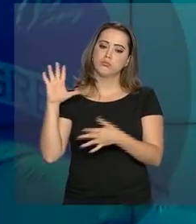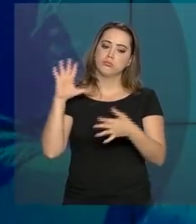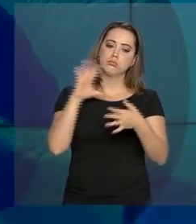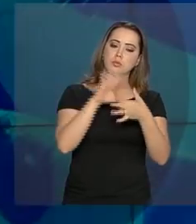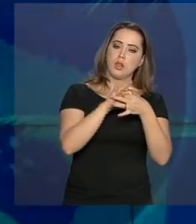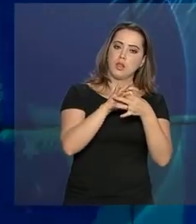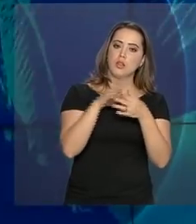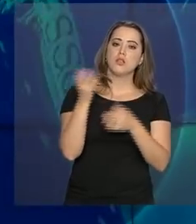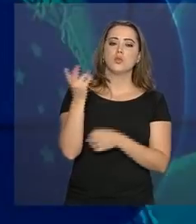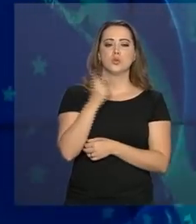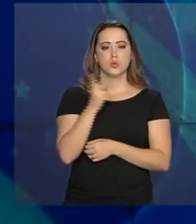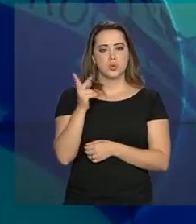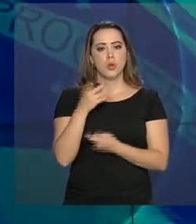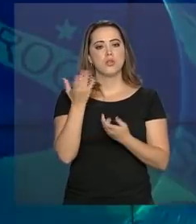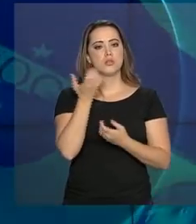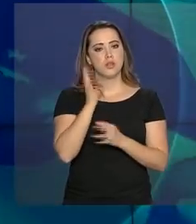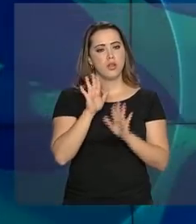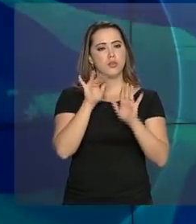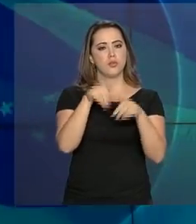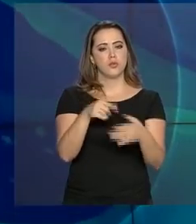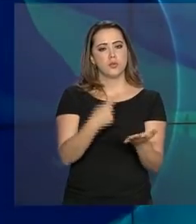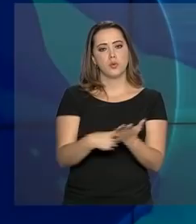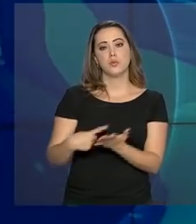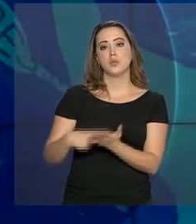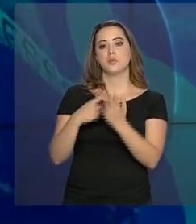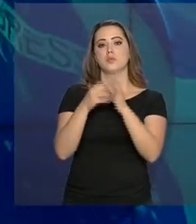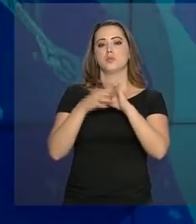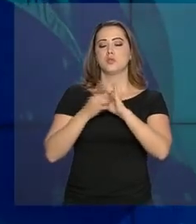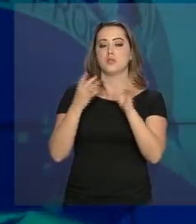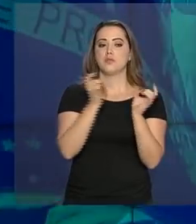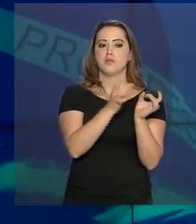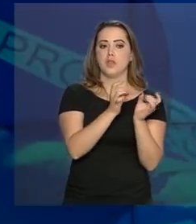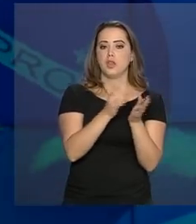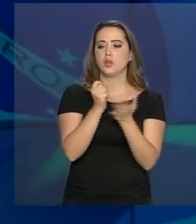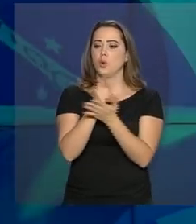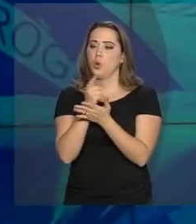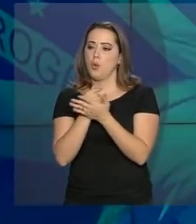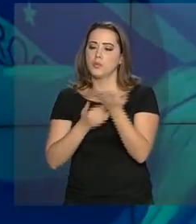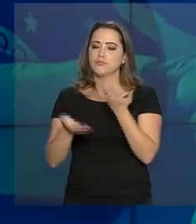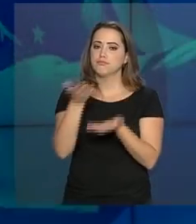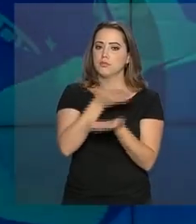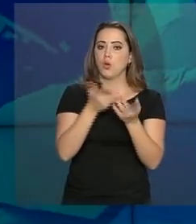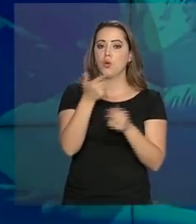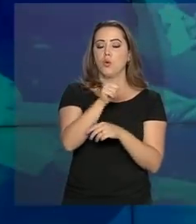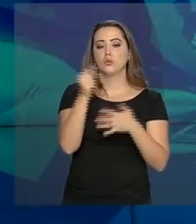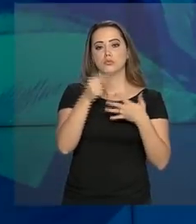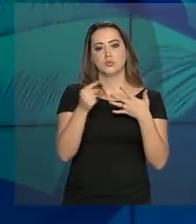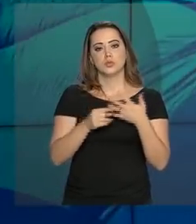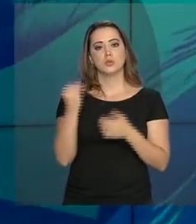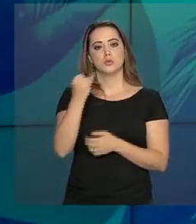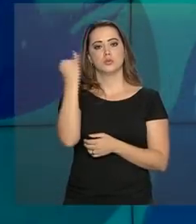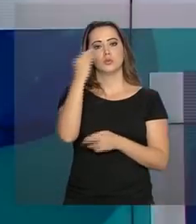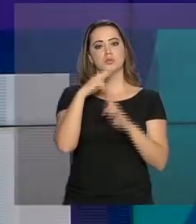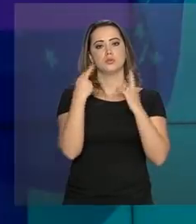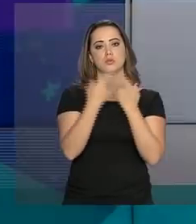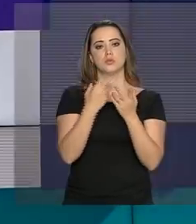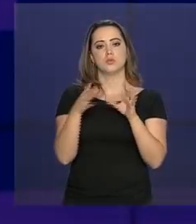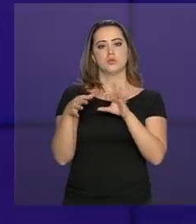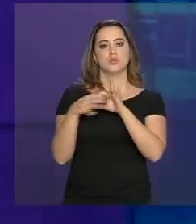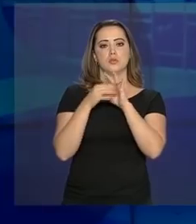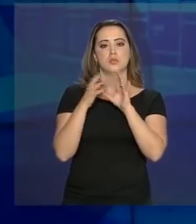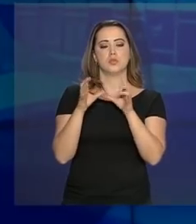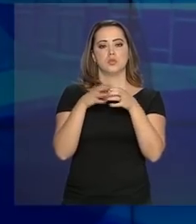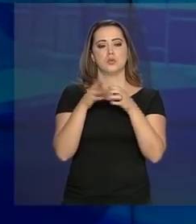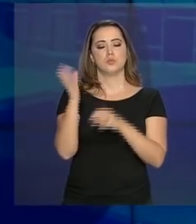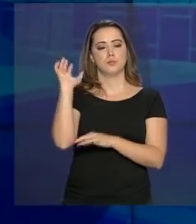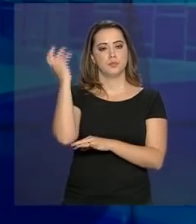blocos têm interesse em concluir as negociações para livre comércio. De acordo com ele, outro tópico da reunião foram as parcerias na